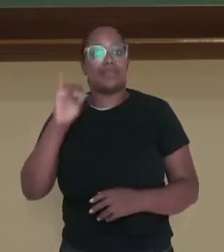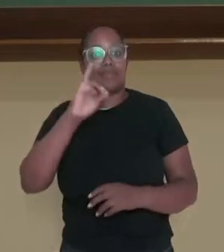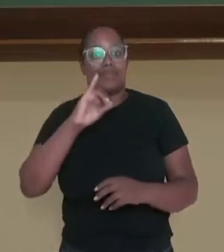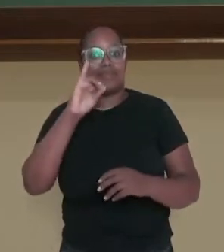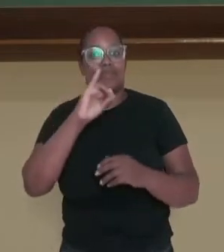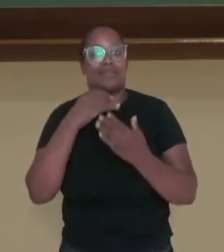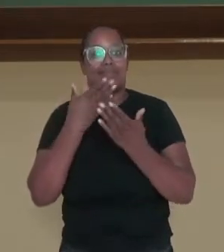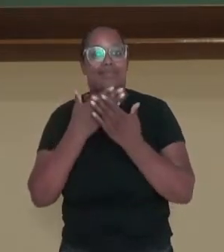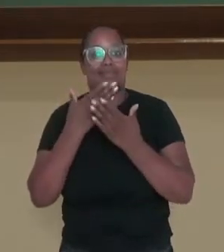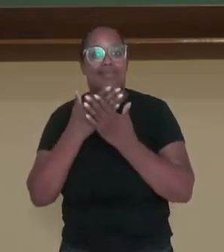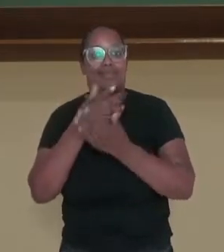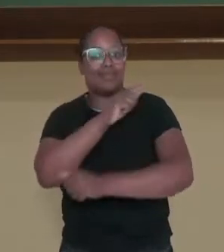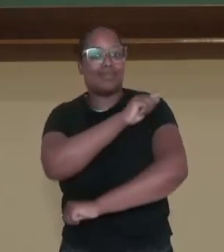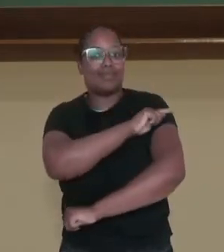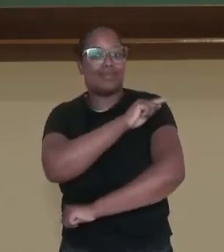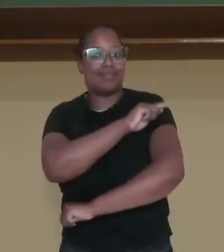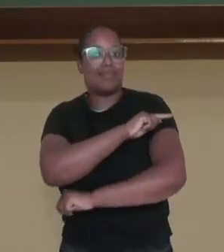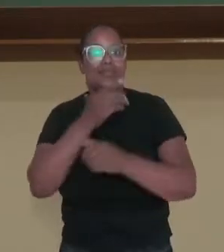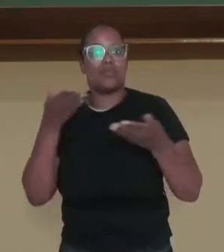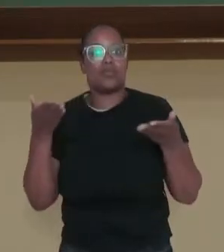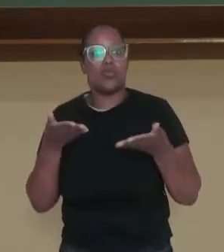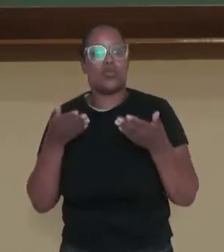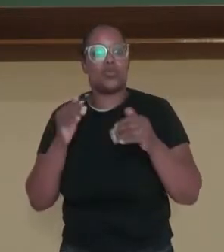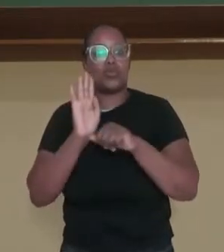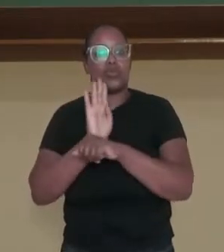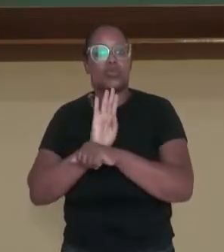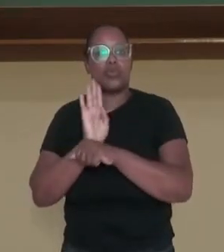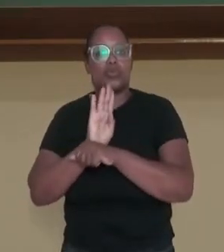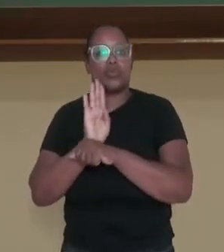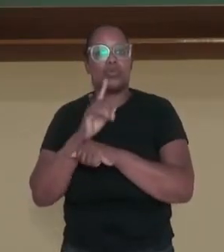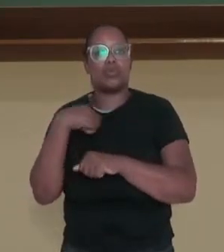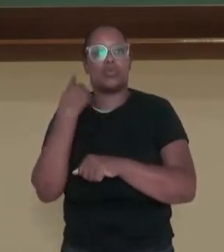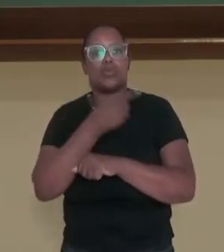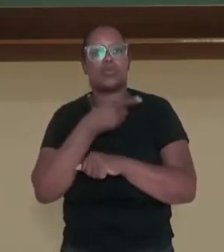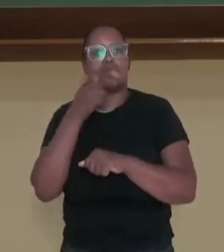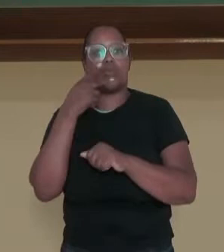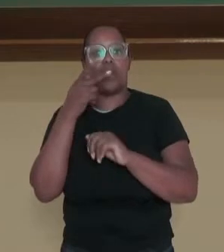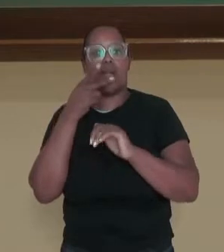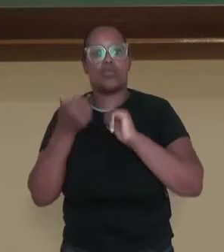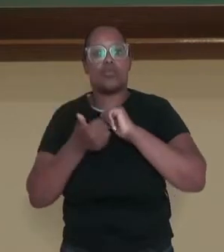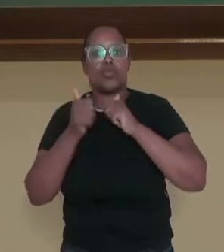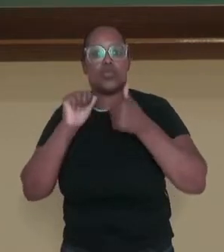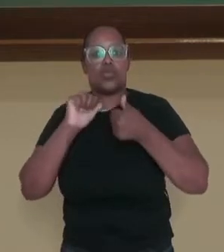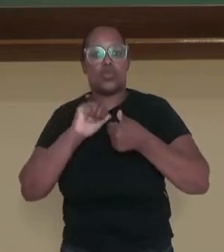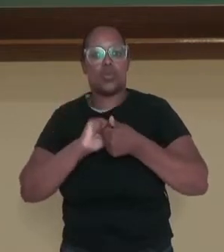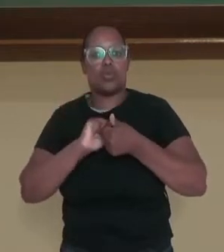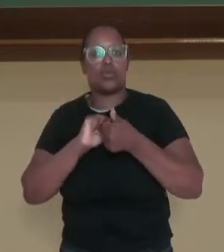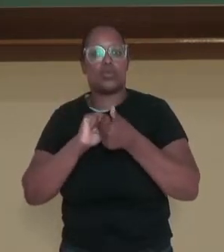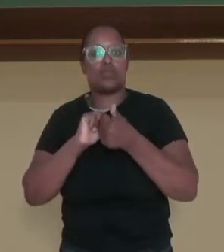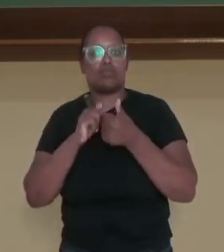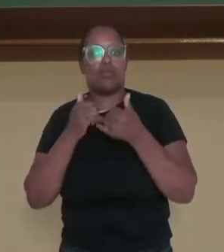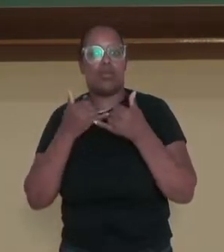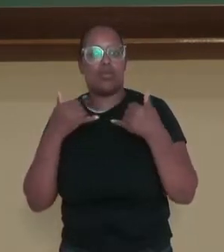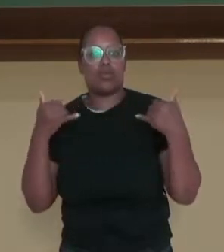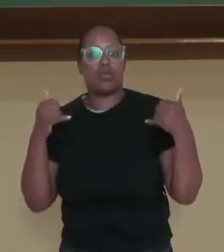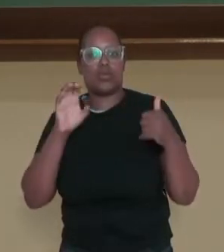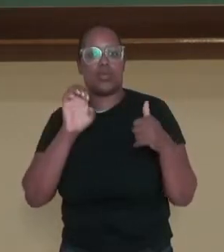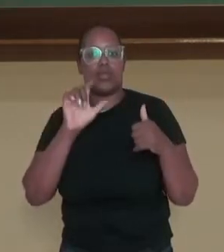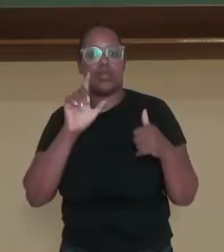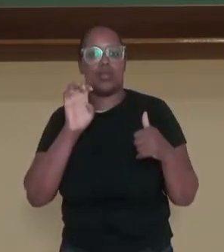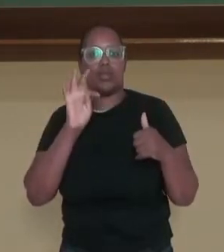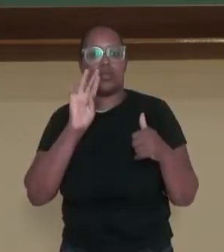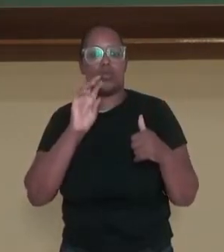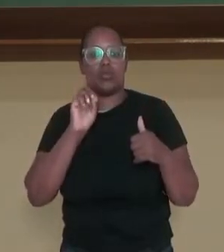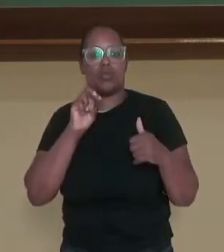Olá, estudantes do sétimo ano. Nesse vídeo, nós vamos falar um pouquinho sobre os jogos eletrônicos. Sou o professor Peterson, da disciplina